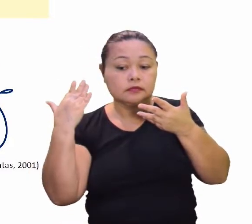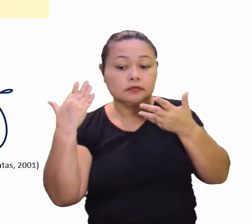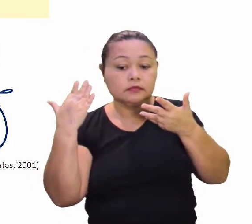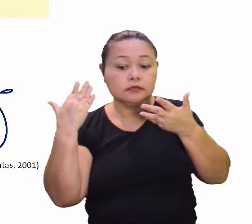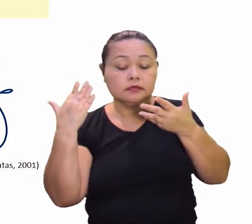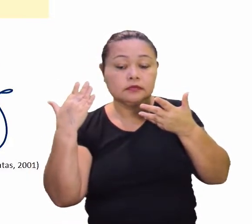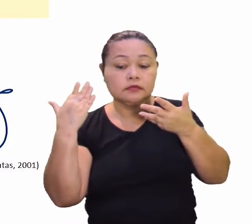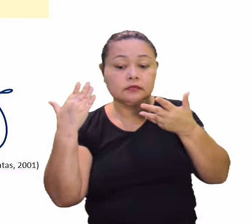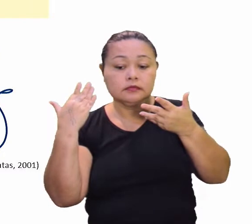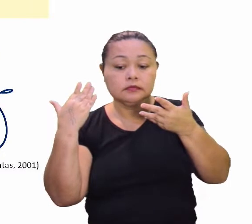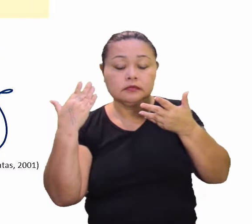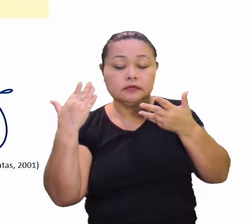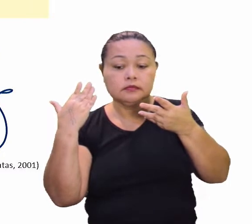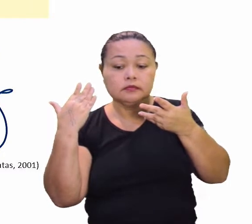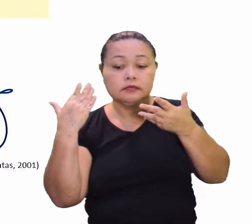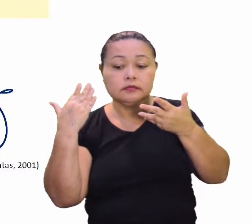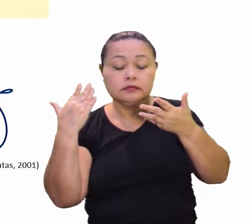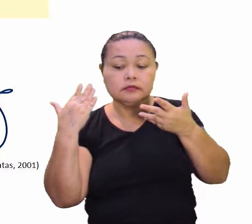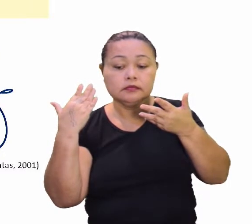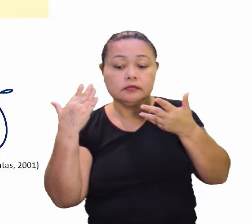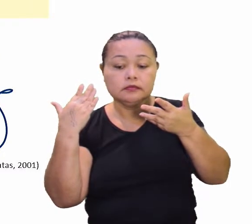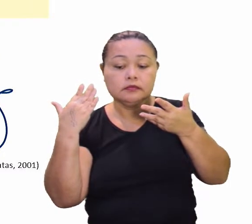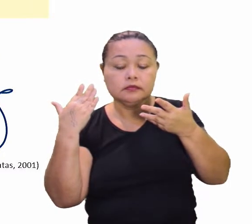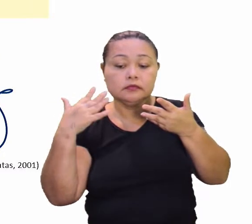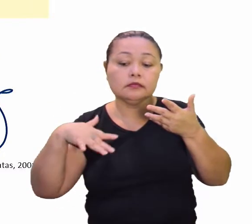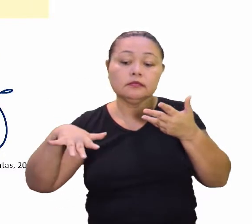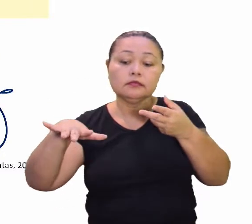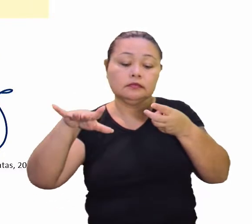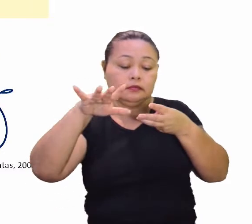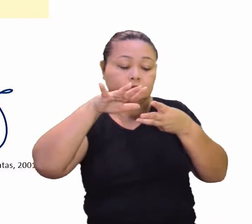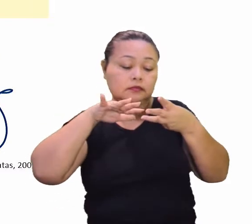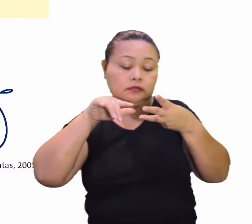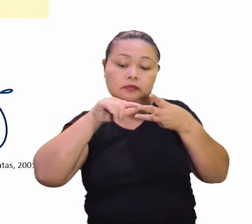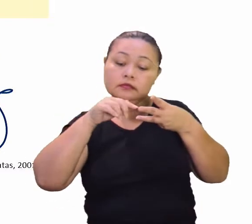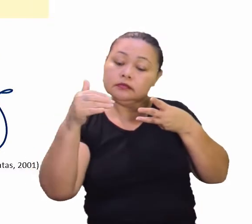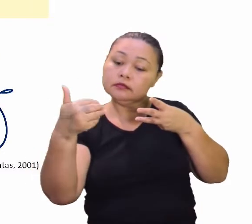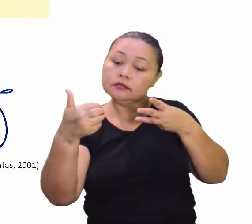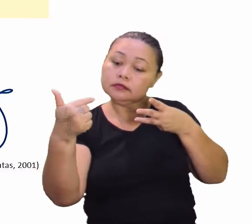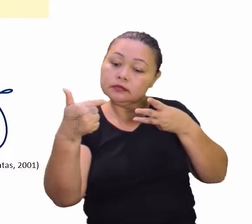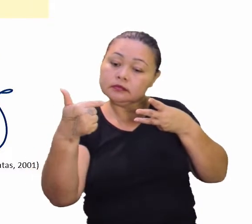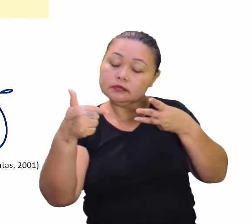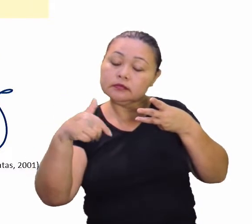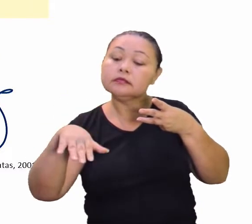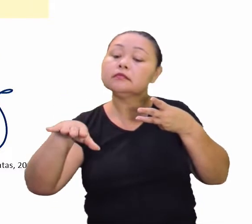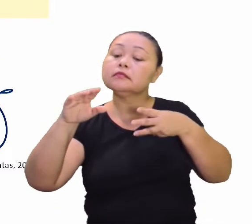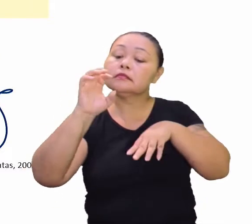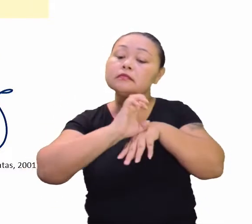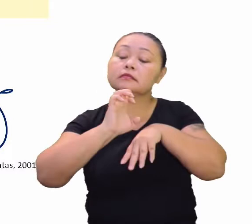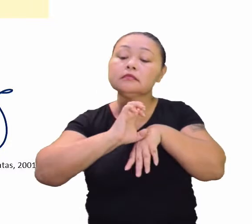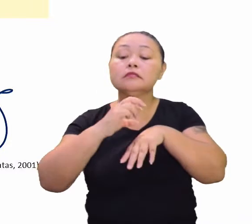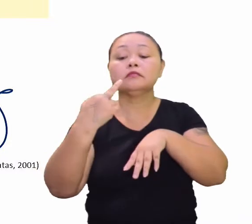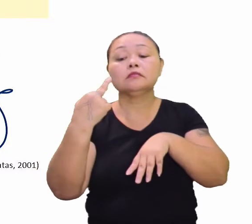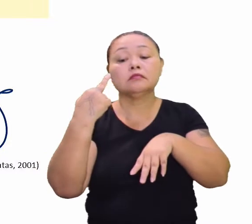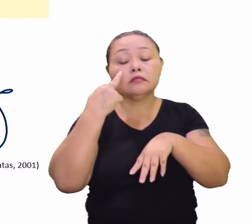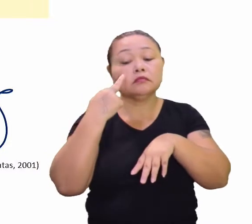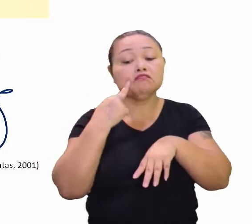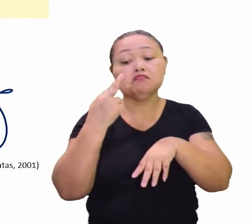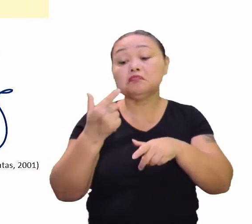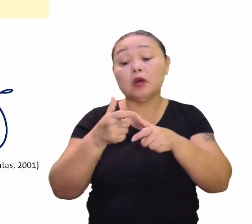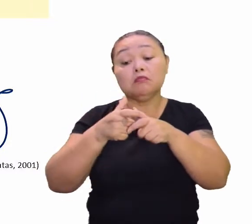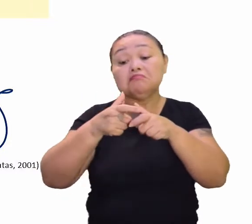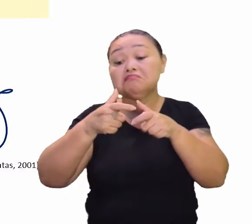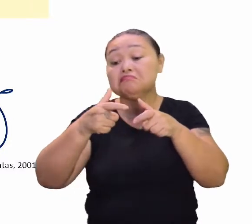momentos passados que o setor secundário de Rondônia não é